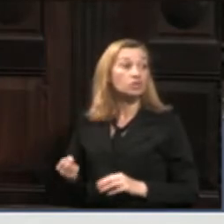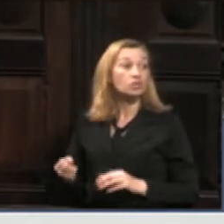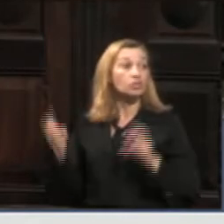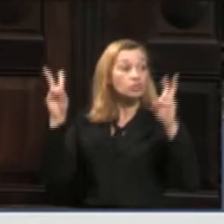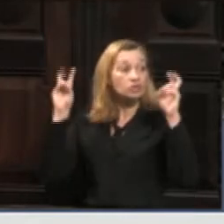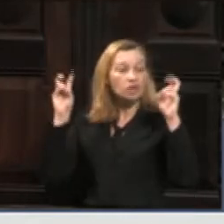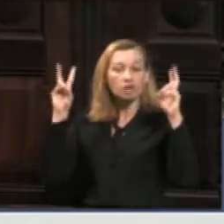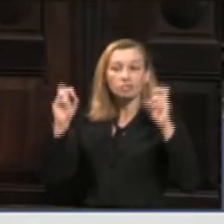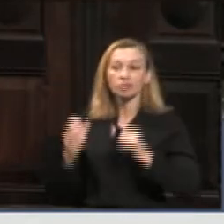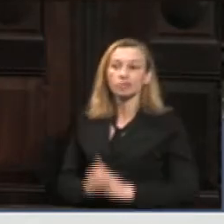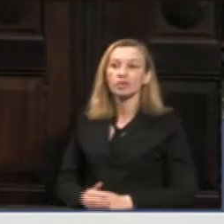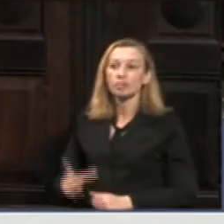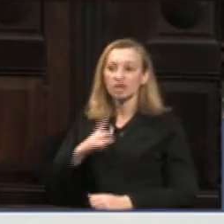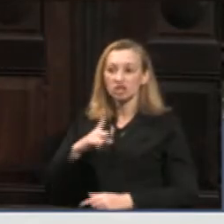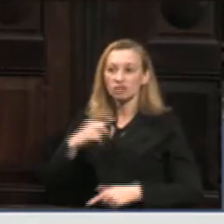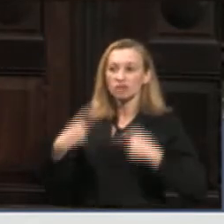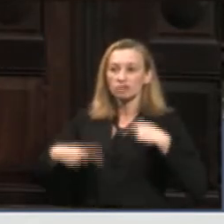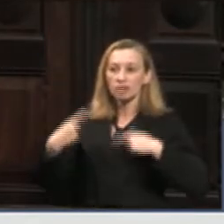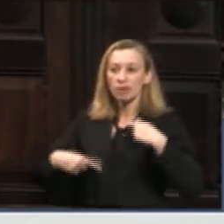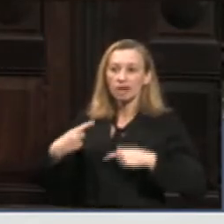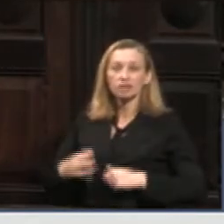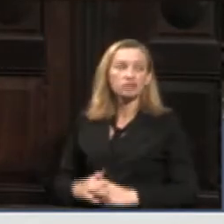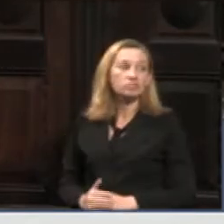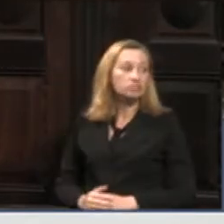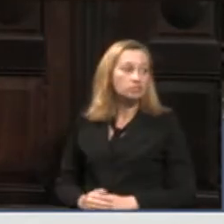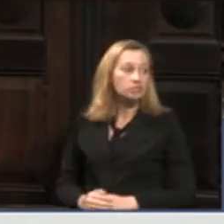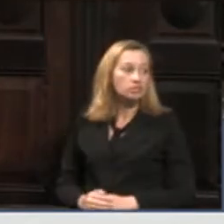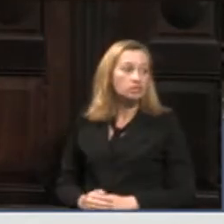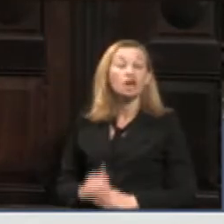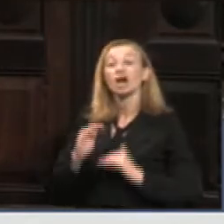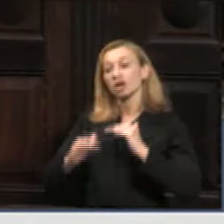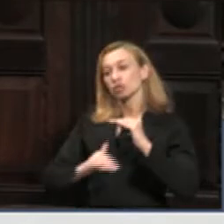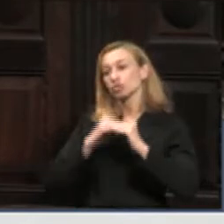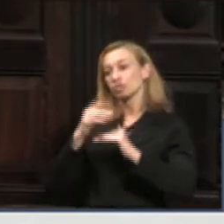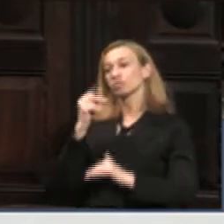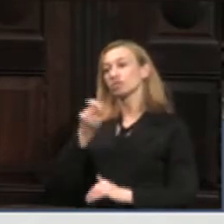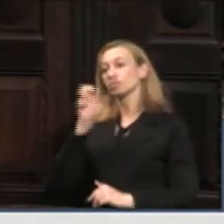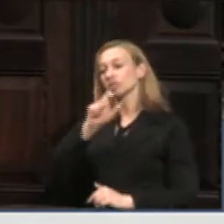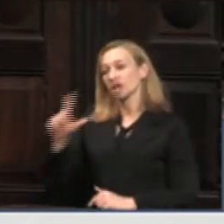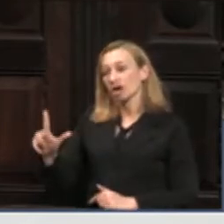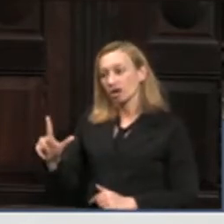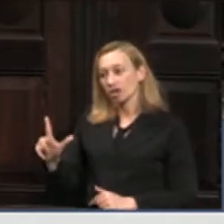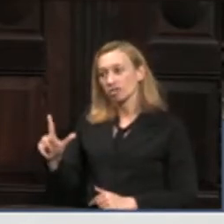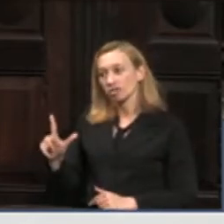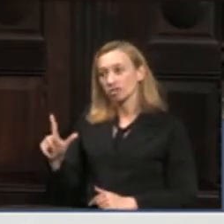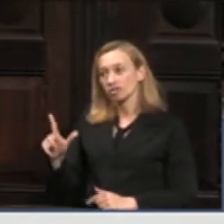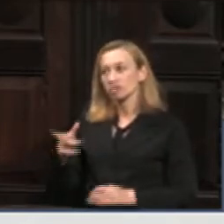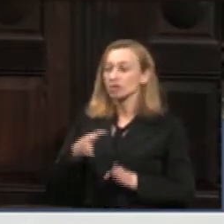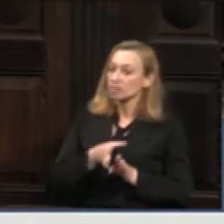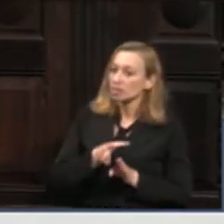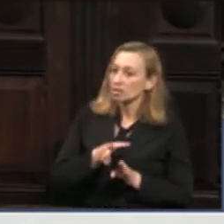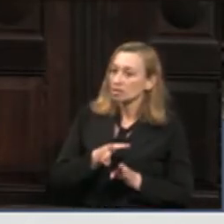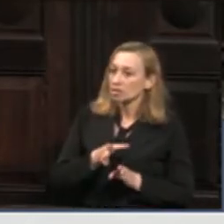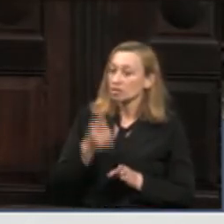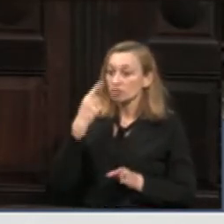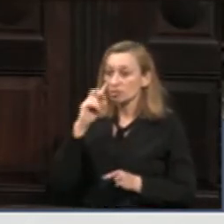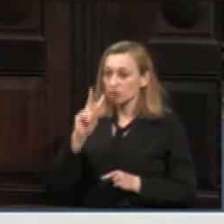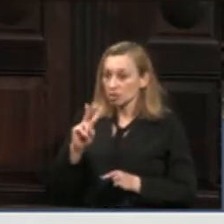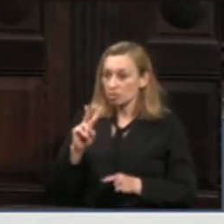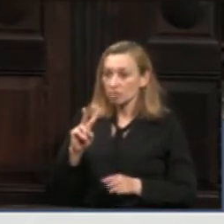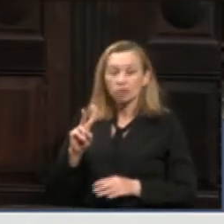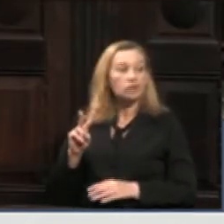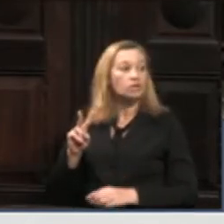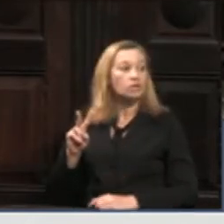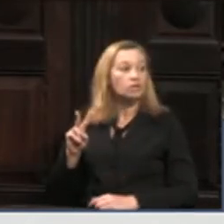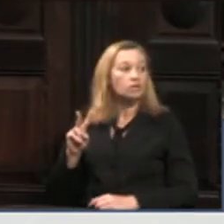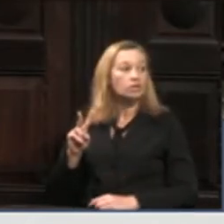para que houvesse o debate. E aí o Supremo pudesse reorientar a decisão anterior,